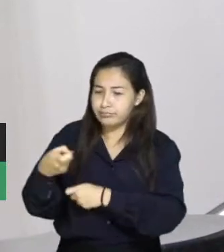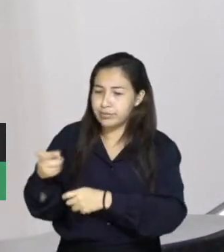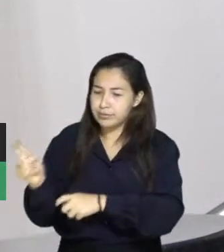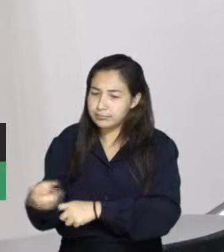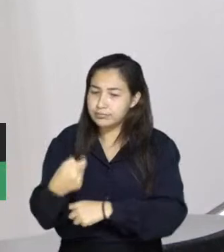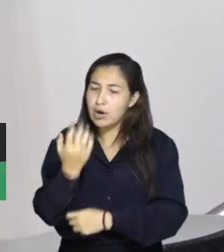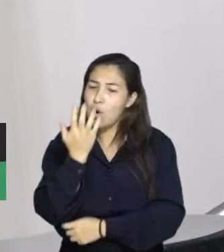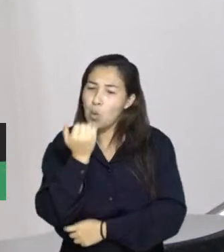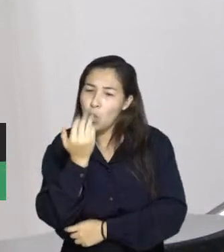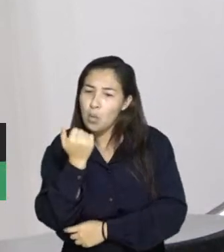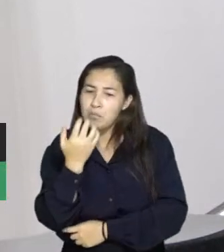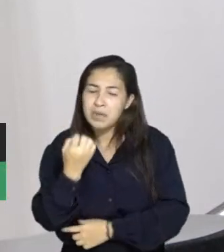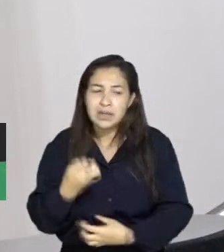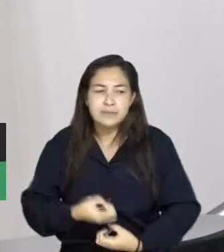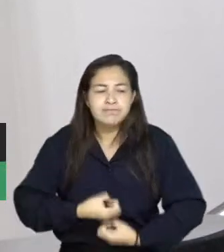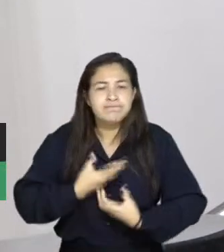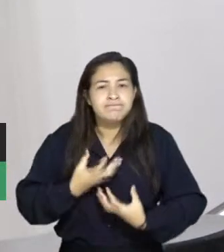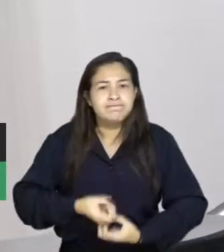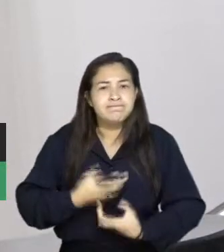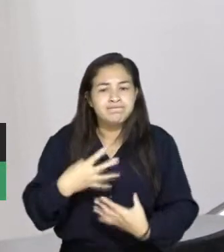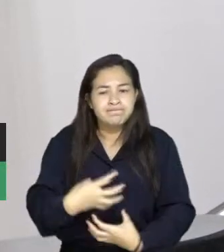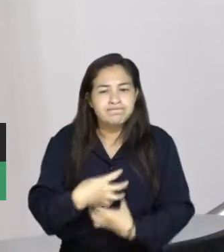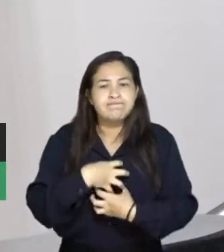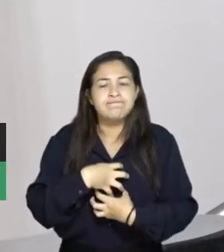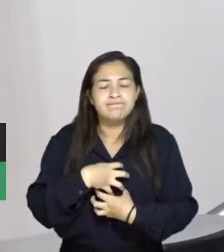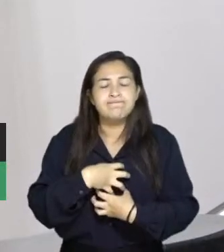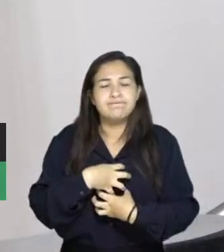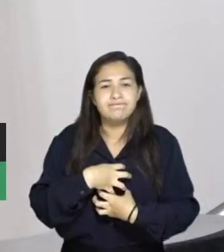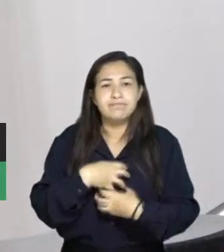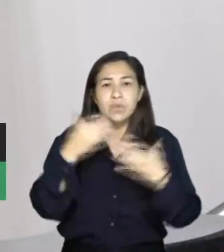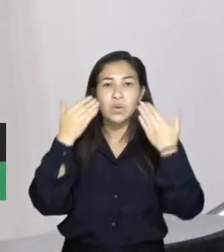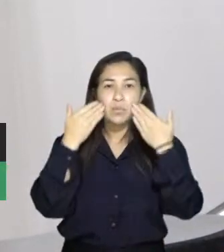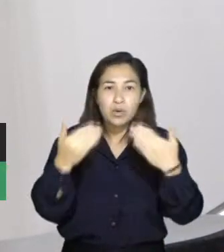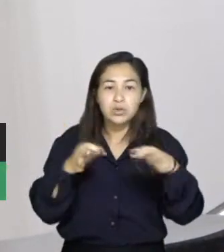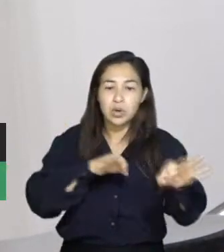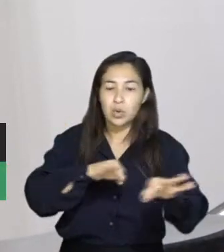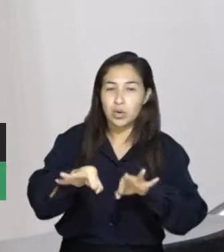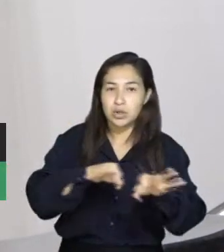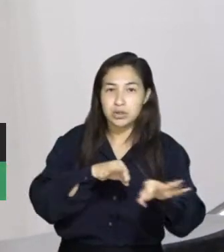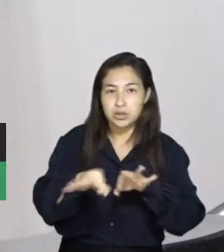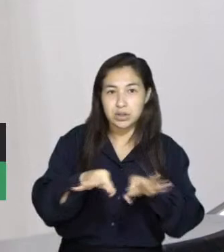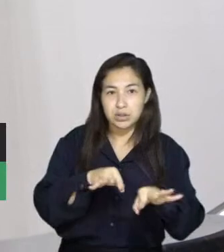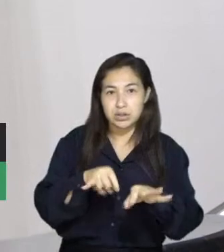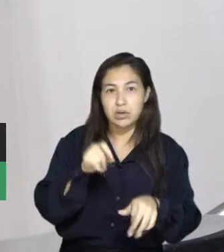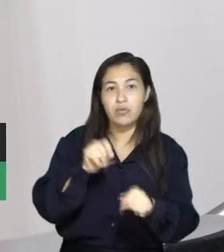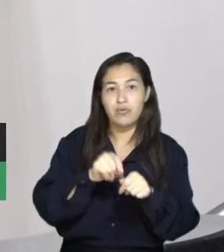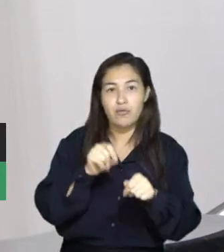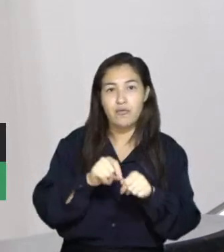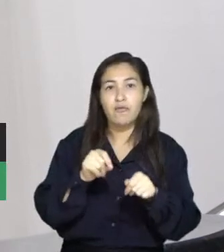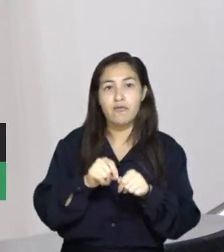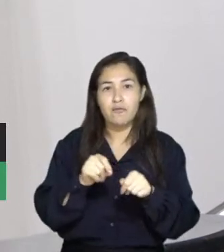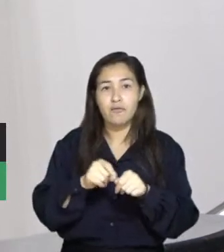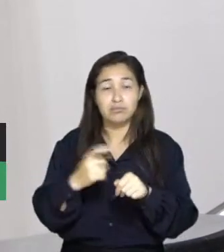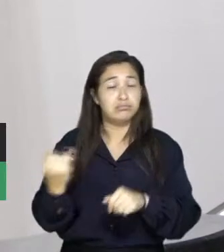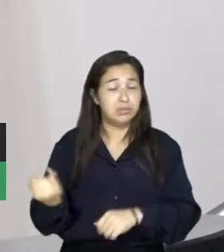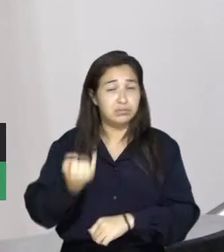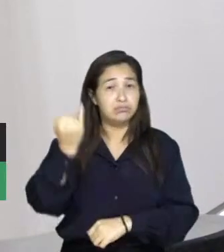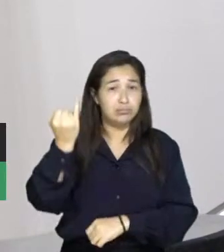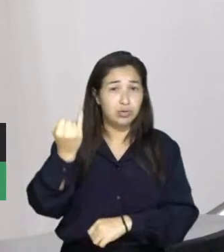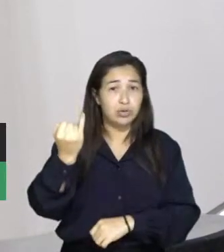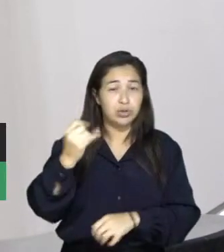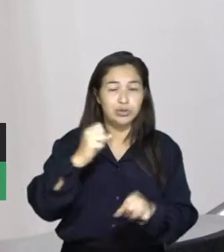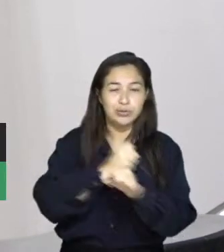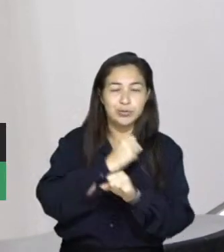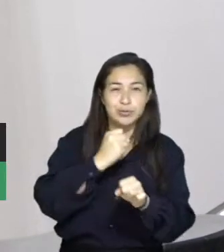e inspiram esse Estado, mostrando que a organização faz toda a diferença na construção de um mundo